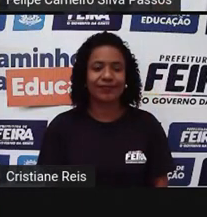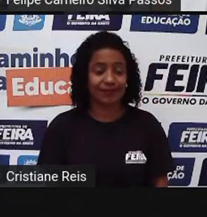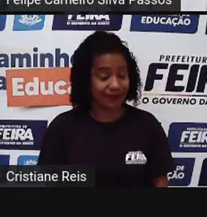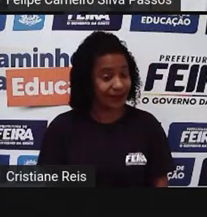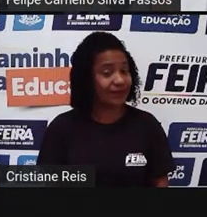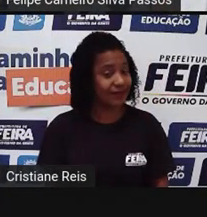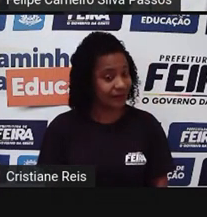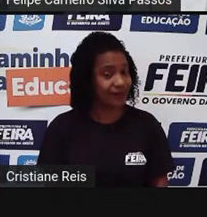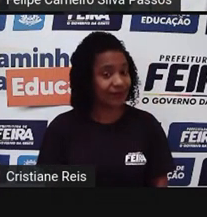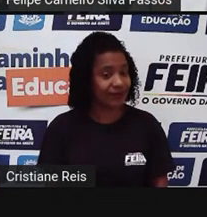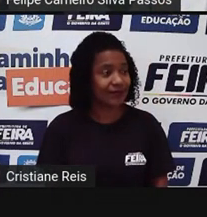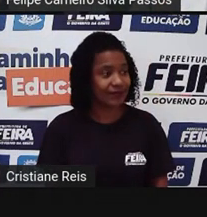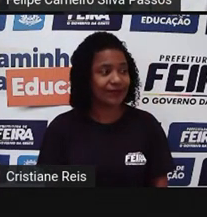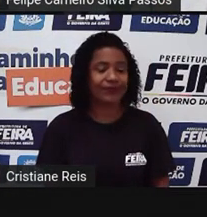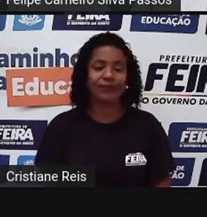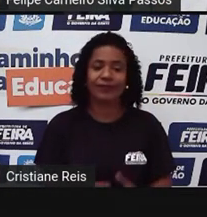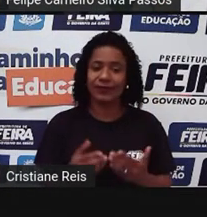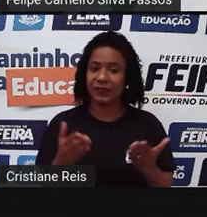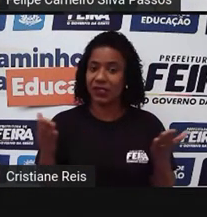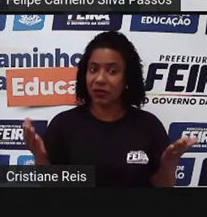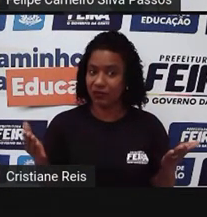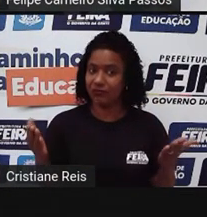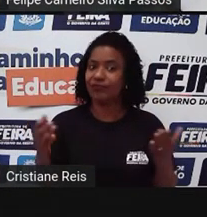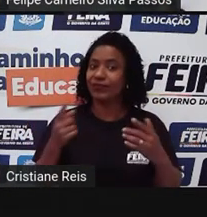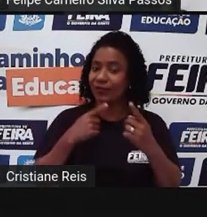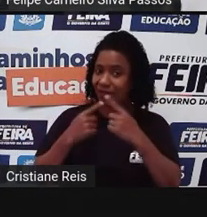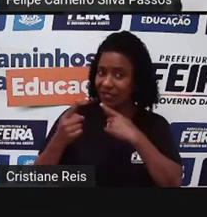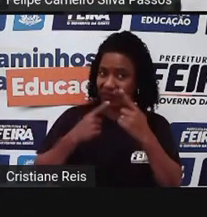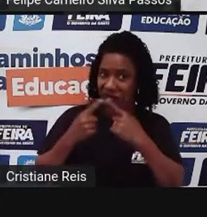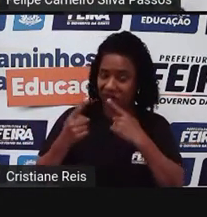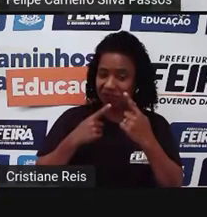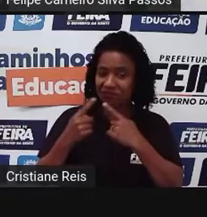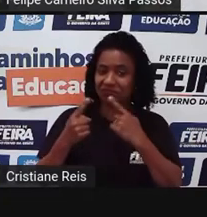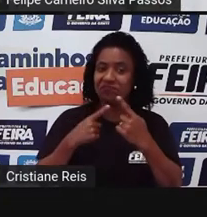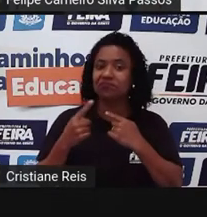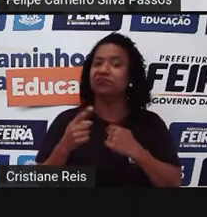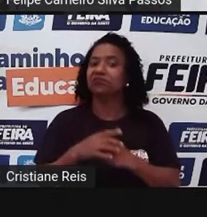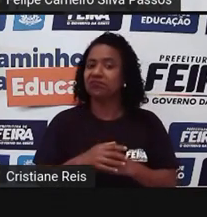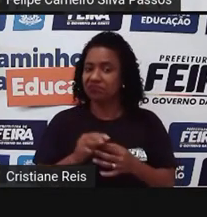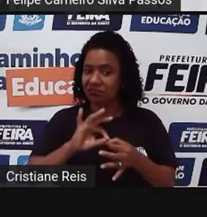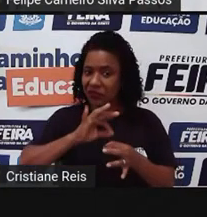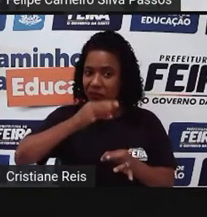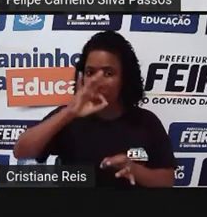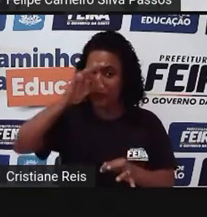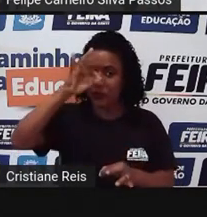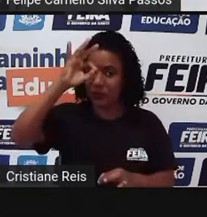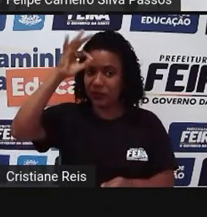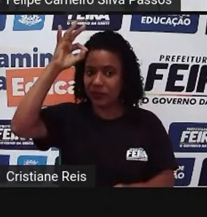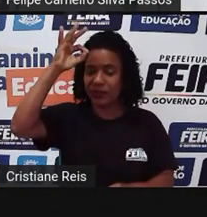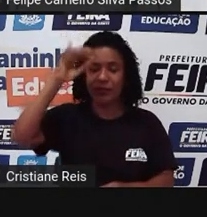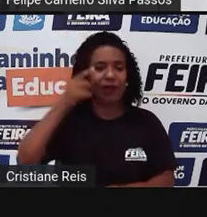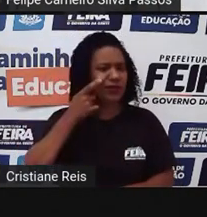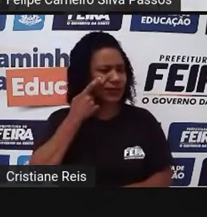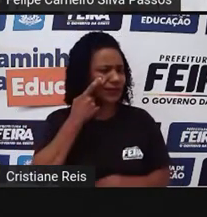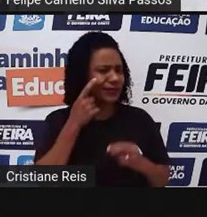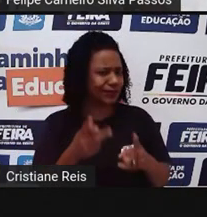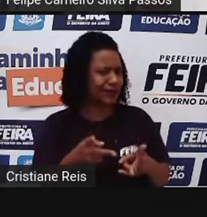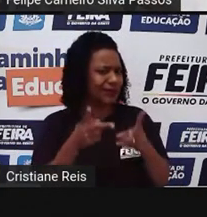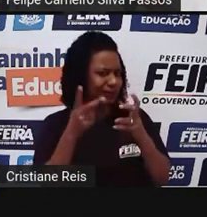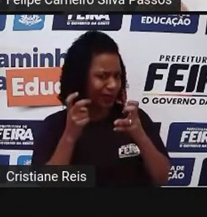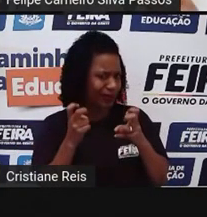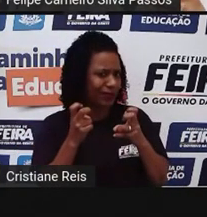Então, né, gente? Entrevista densa, mas perceberam como que